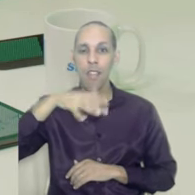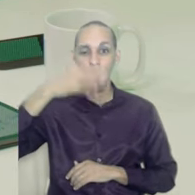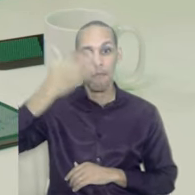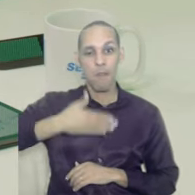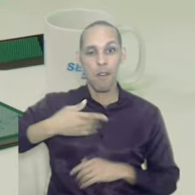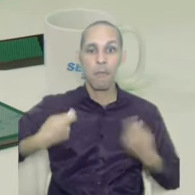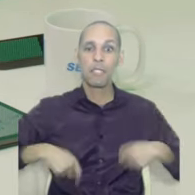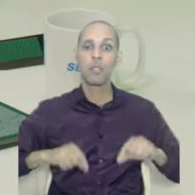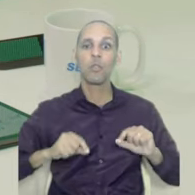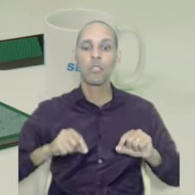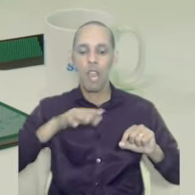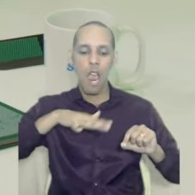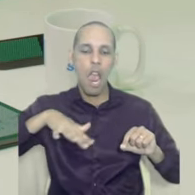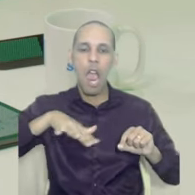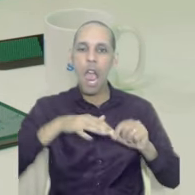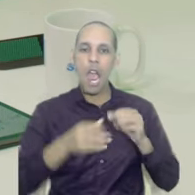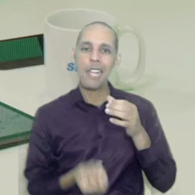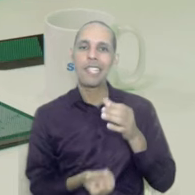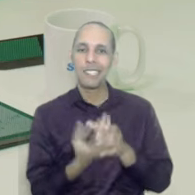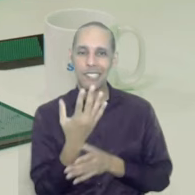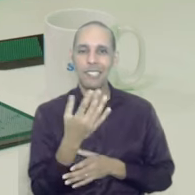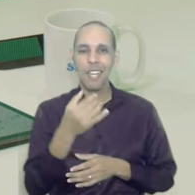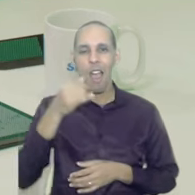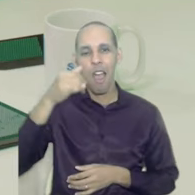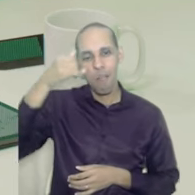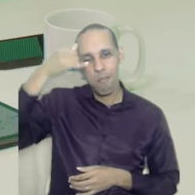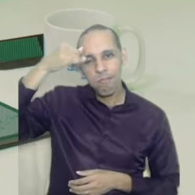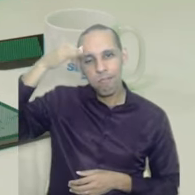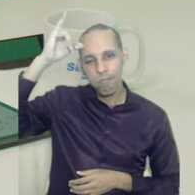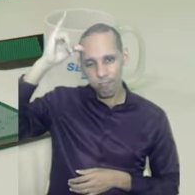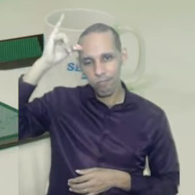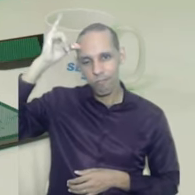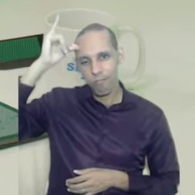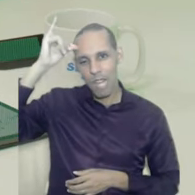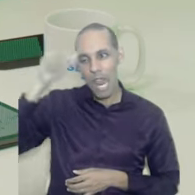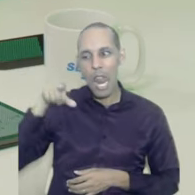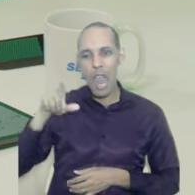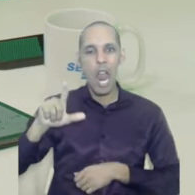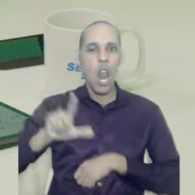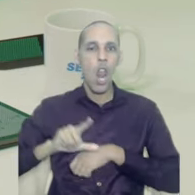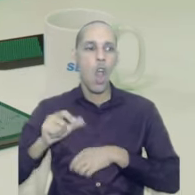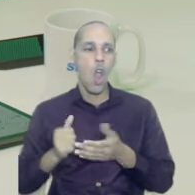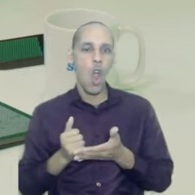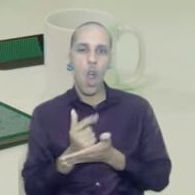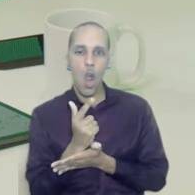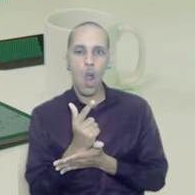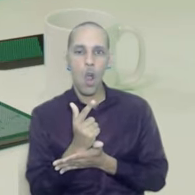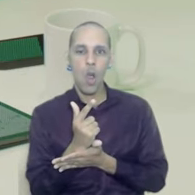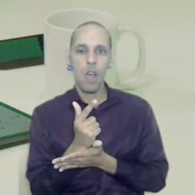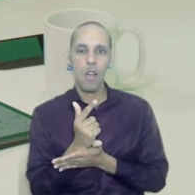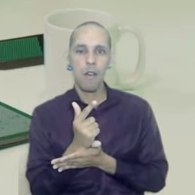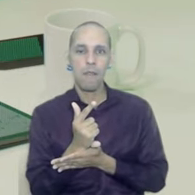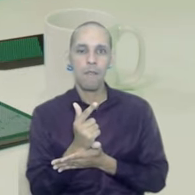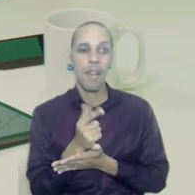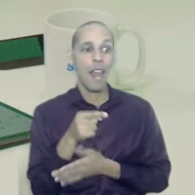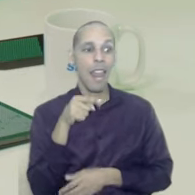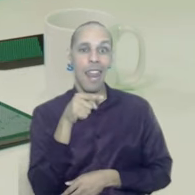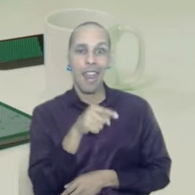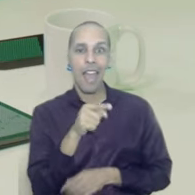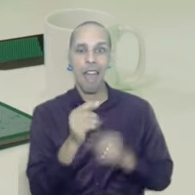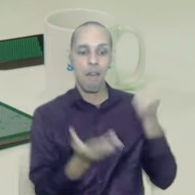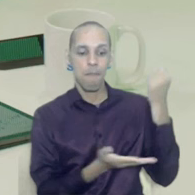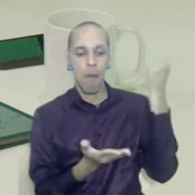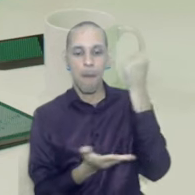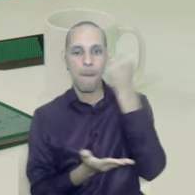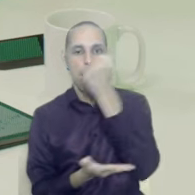que a área que foi criado o gado que o frigorífico tá comprando essa área não sofreu desmatamento desde 2008 né então